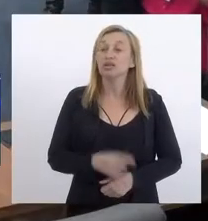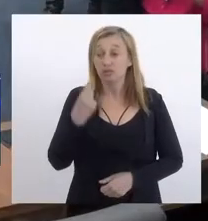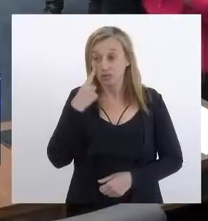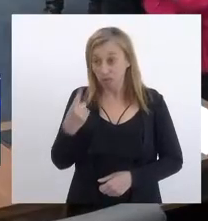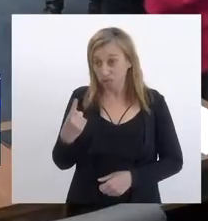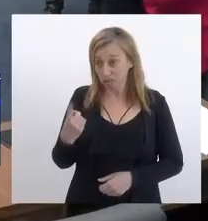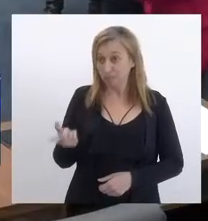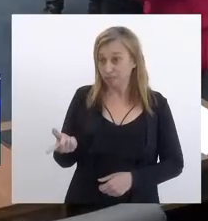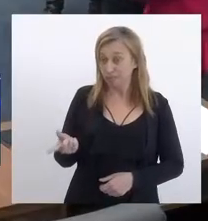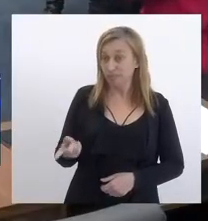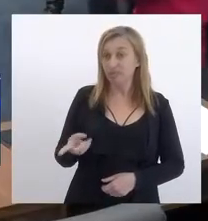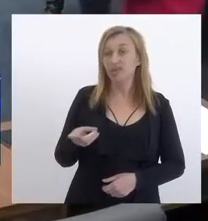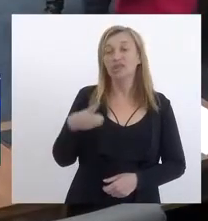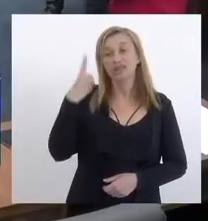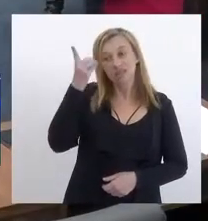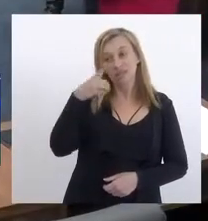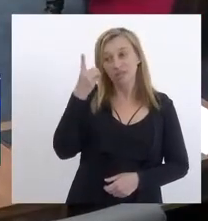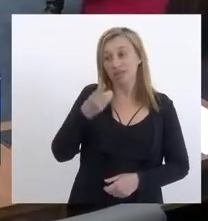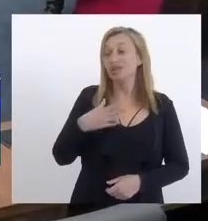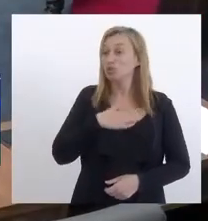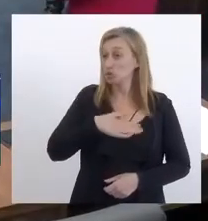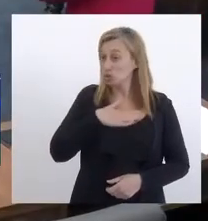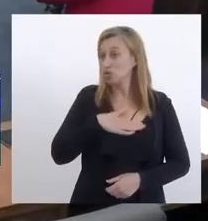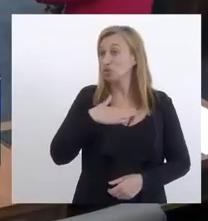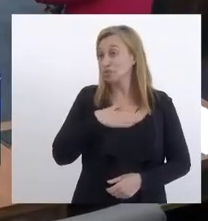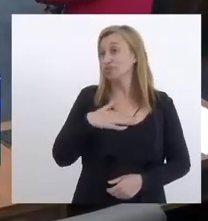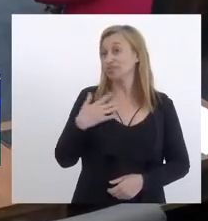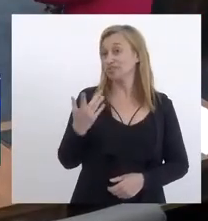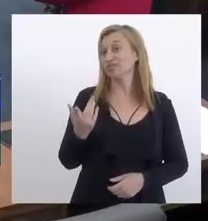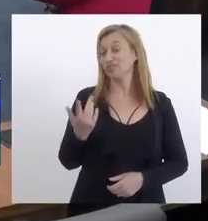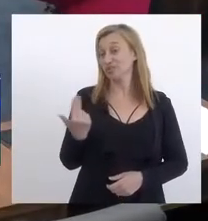Marta? Deputada Mota gostou do título.